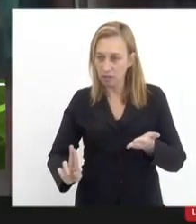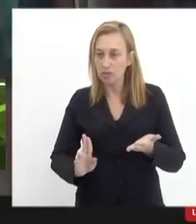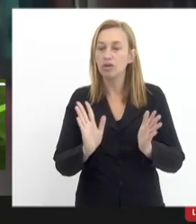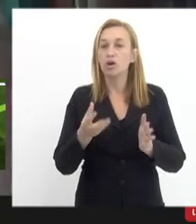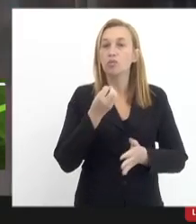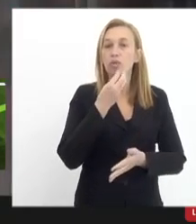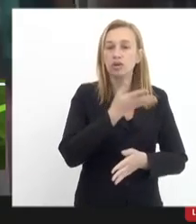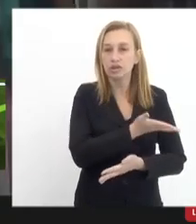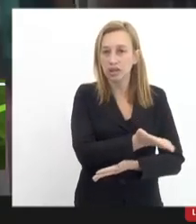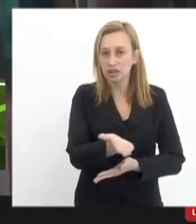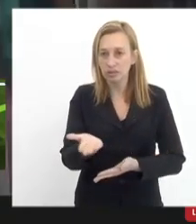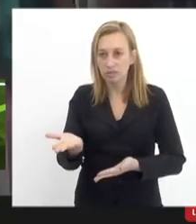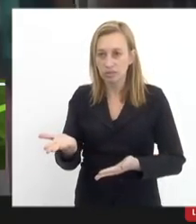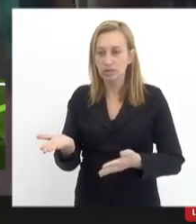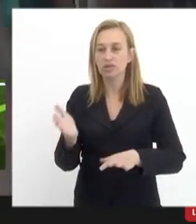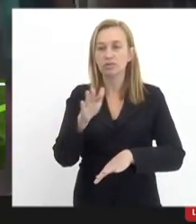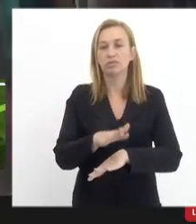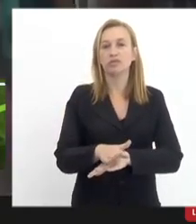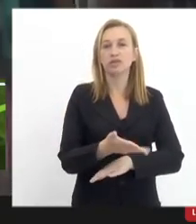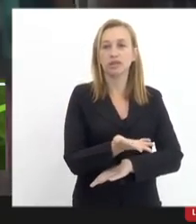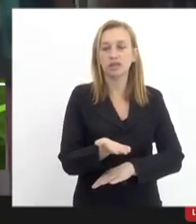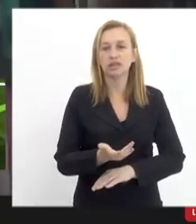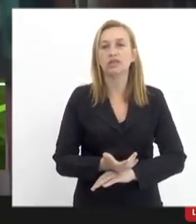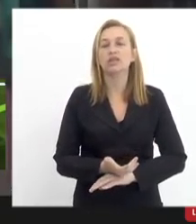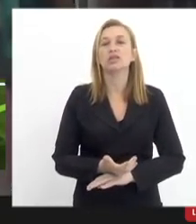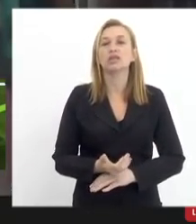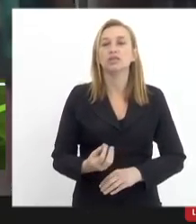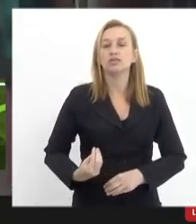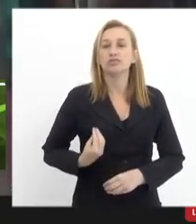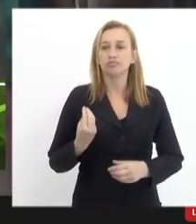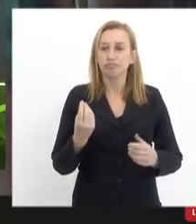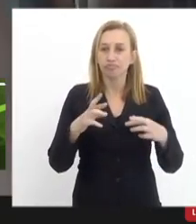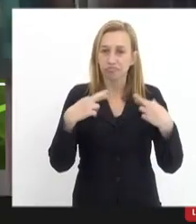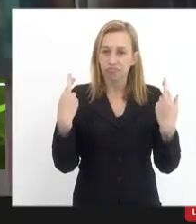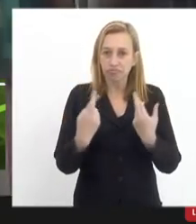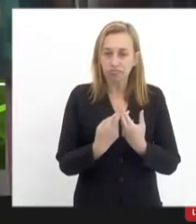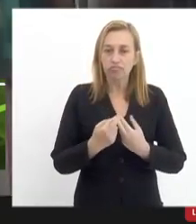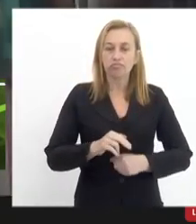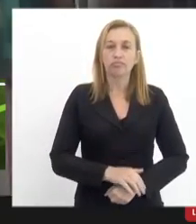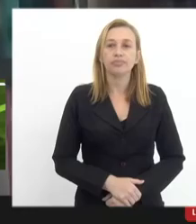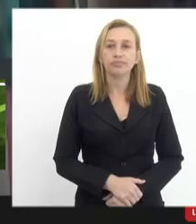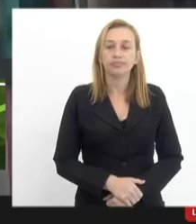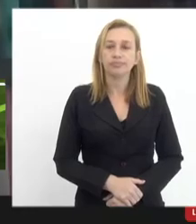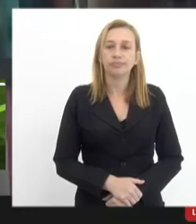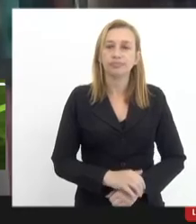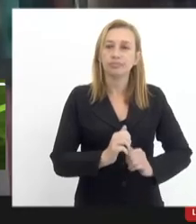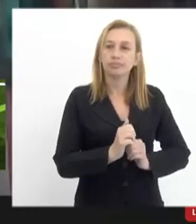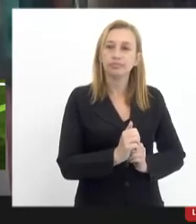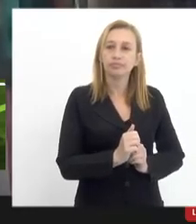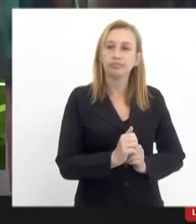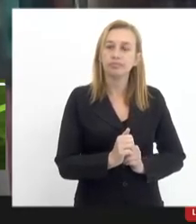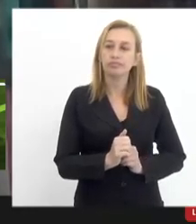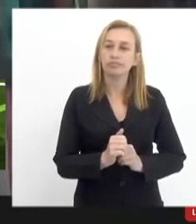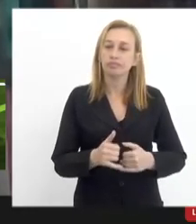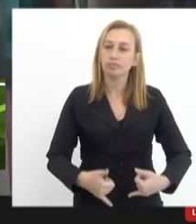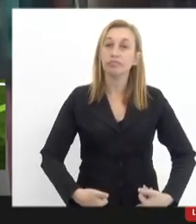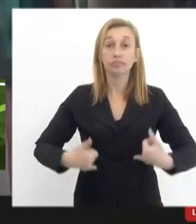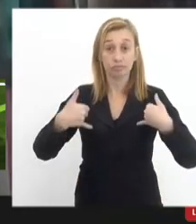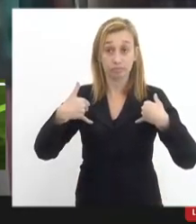para todos e para todas que estão presentes e que nos muito honra